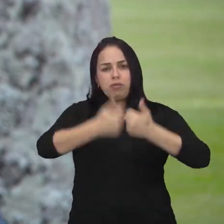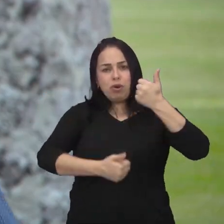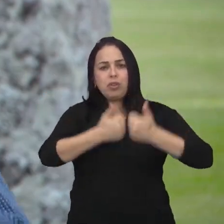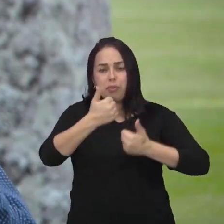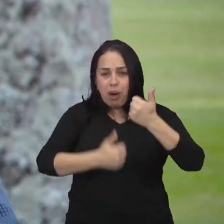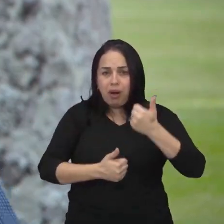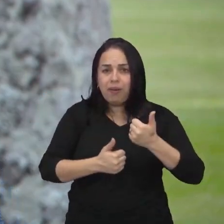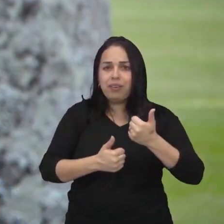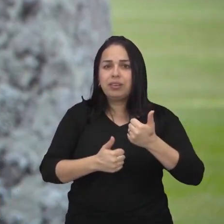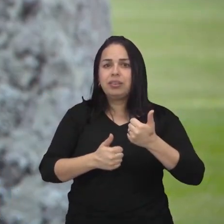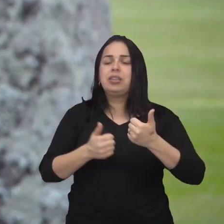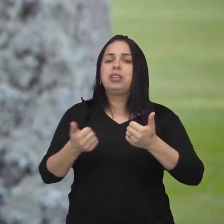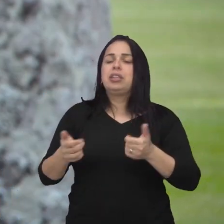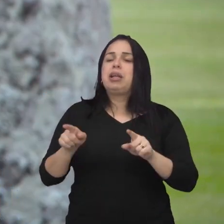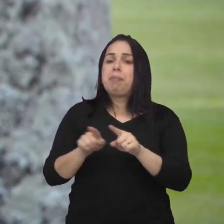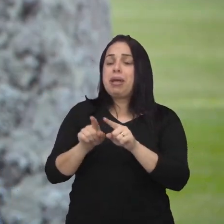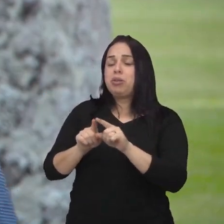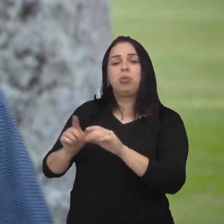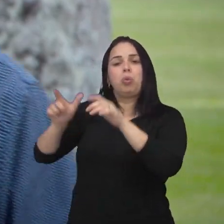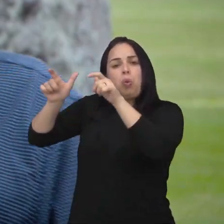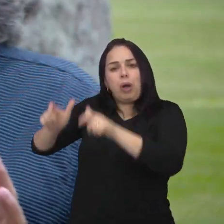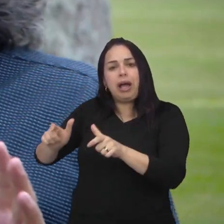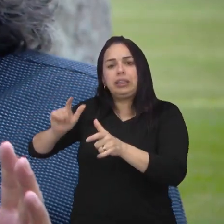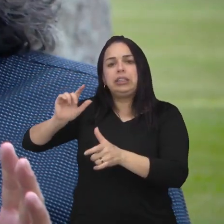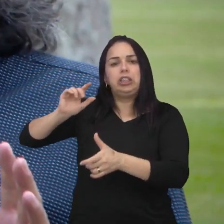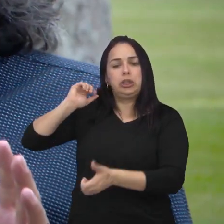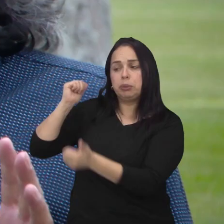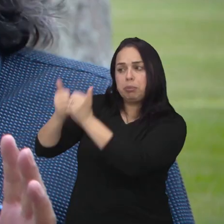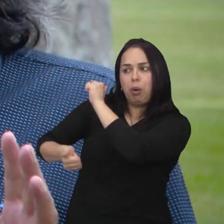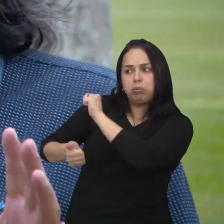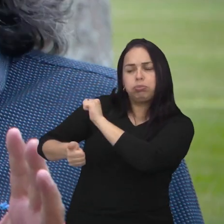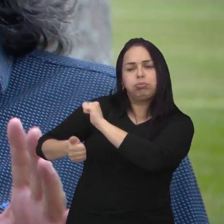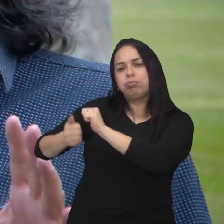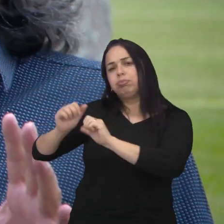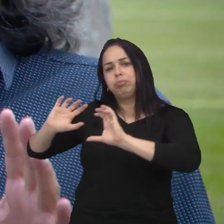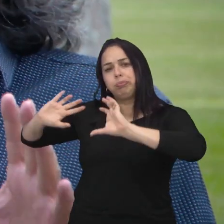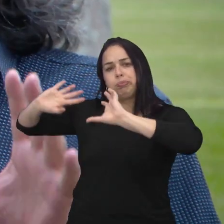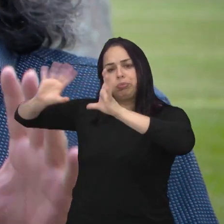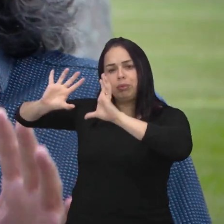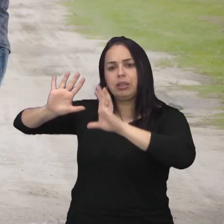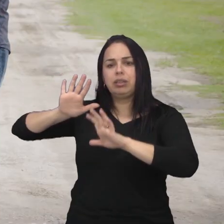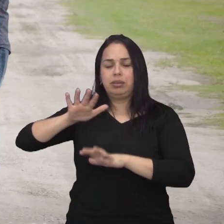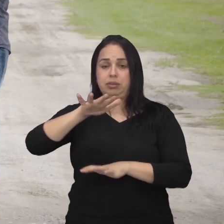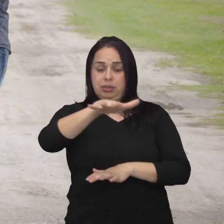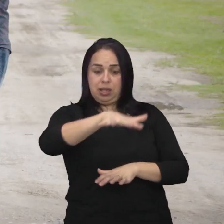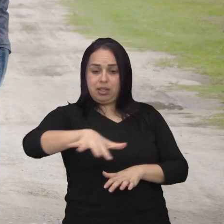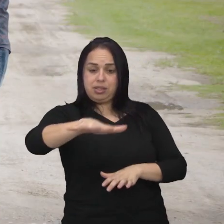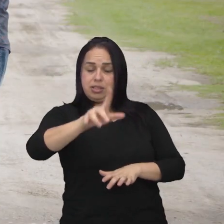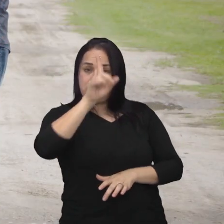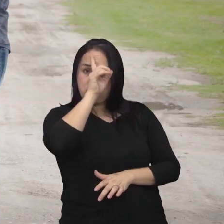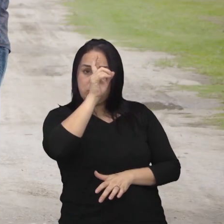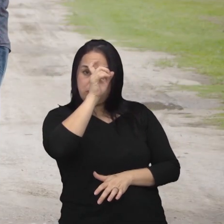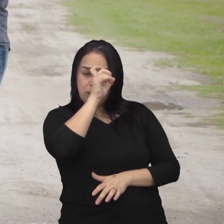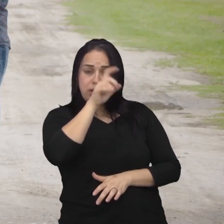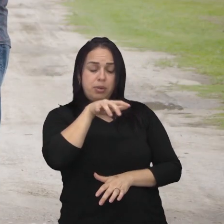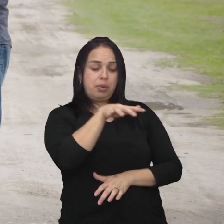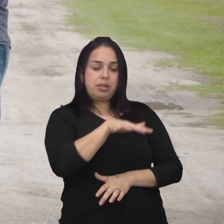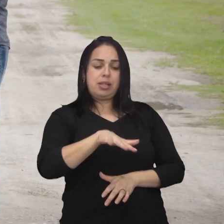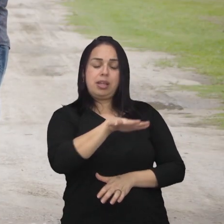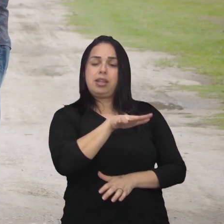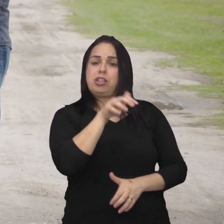Oscar Niemeyer, e um ginásio de esportes. Toda essa parte ficava, né, de saúde, hospital e